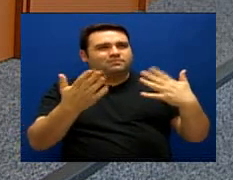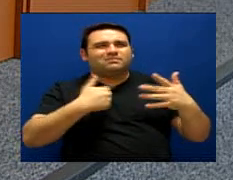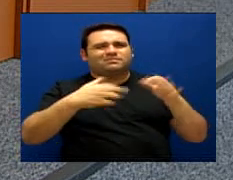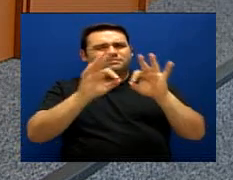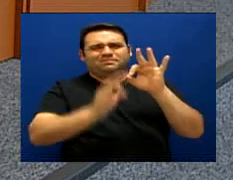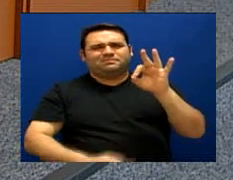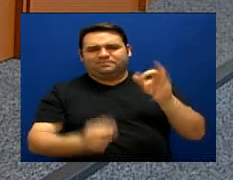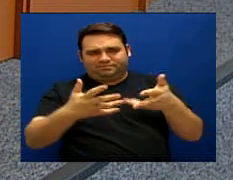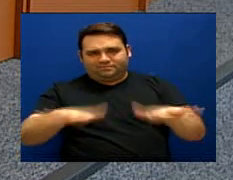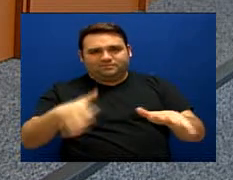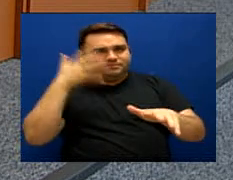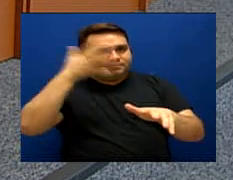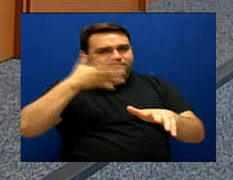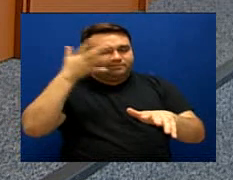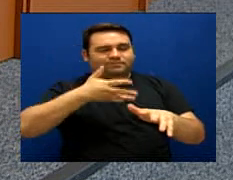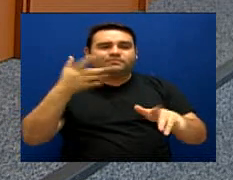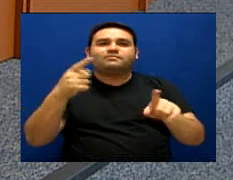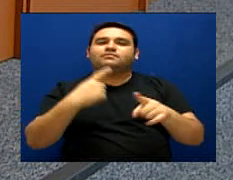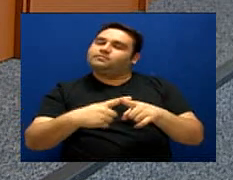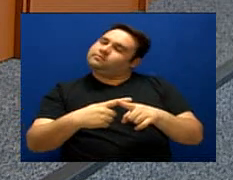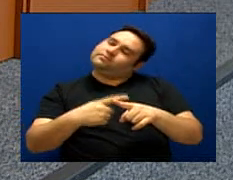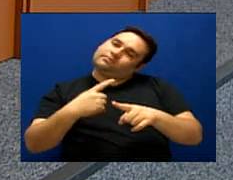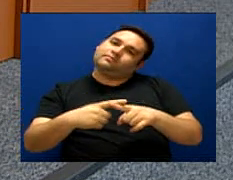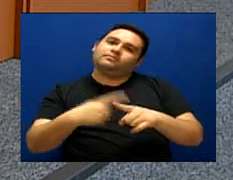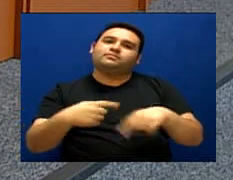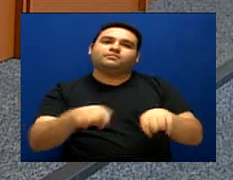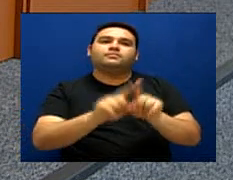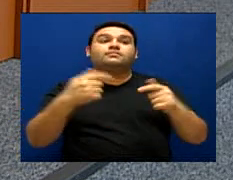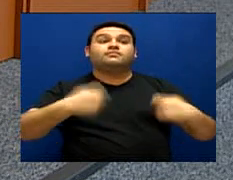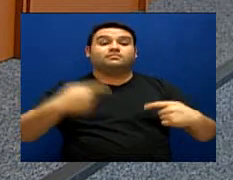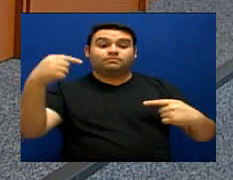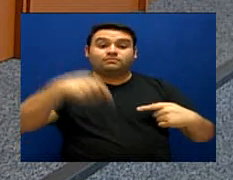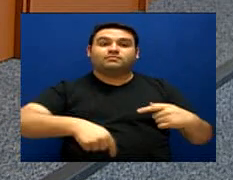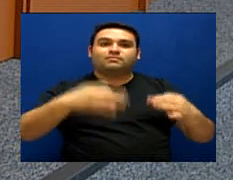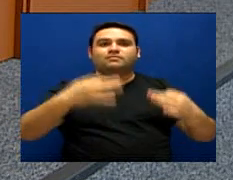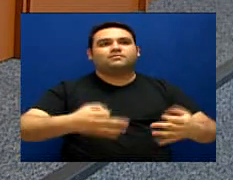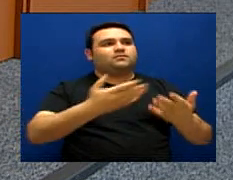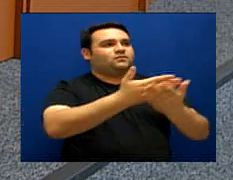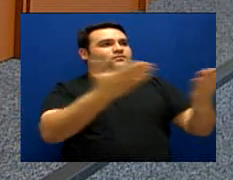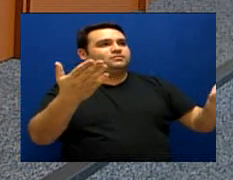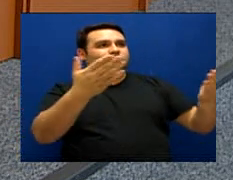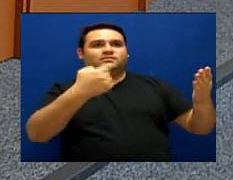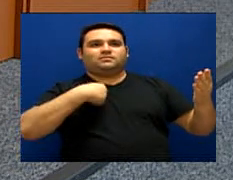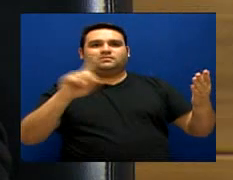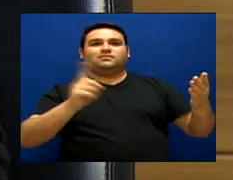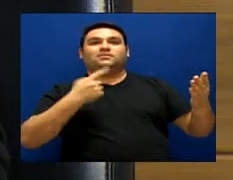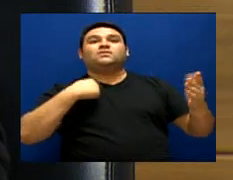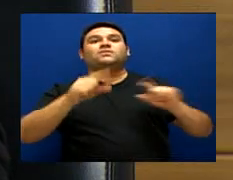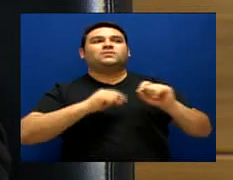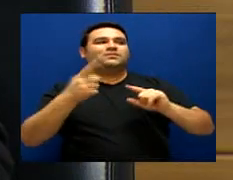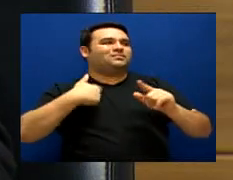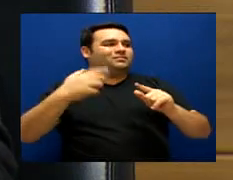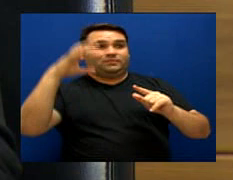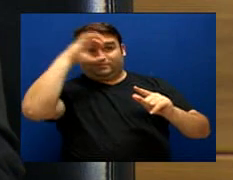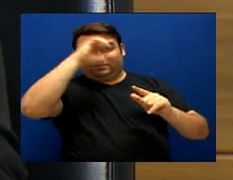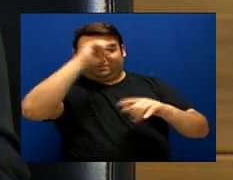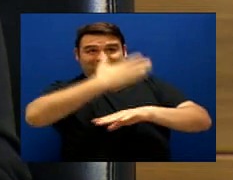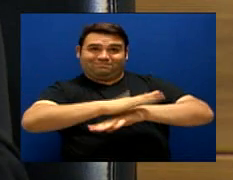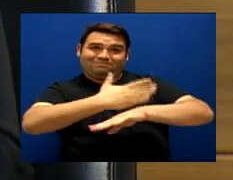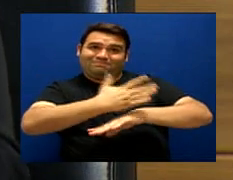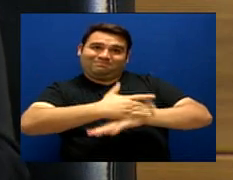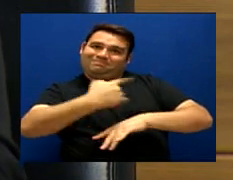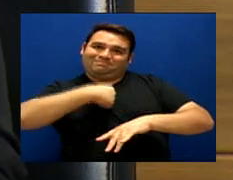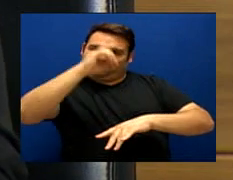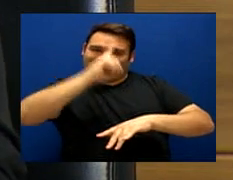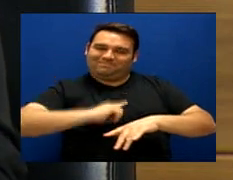vou me prolongar muito na palestra, porque, na realidade, quem deveria estar aqui são vocês, não sou eu. Sou um filhote ainda,